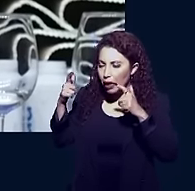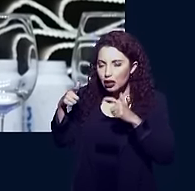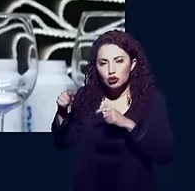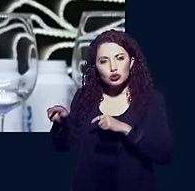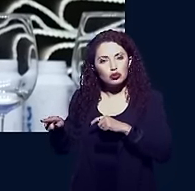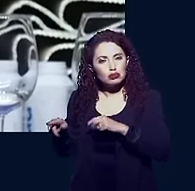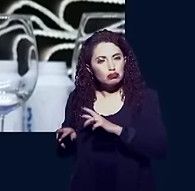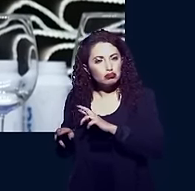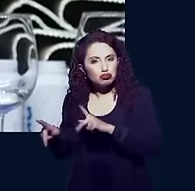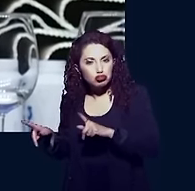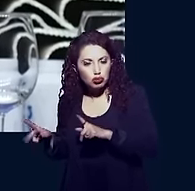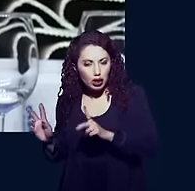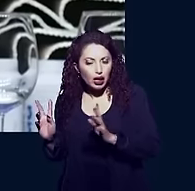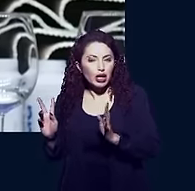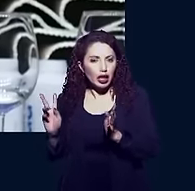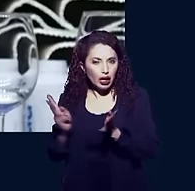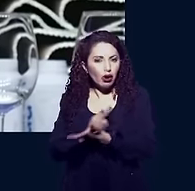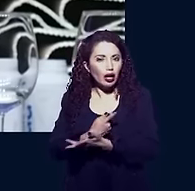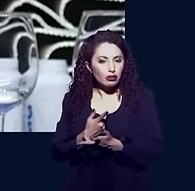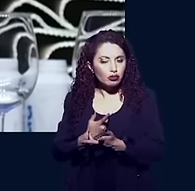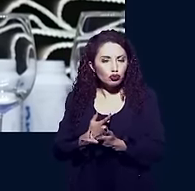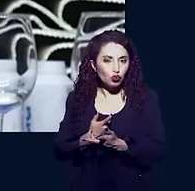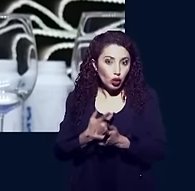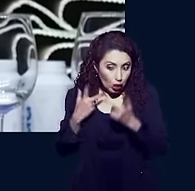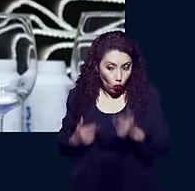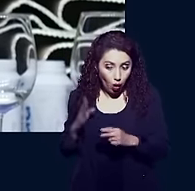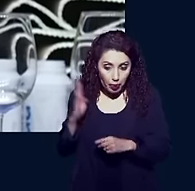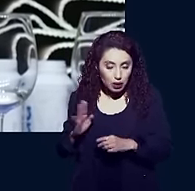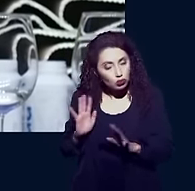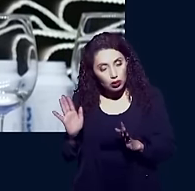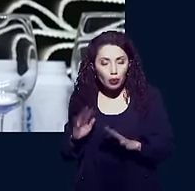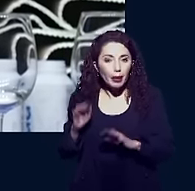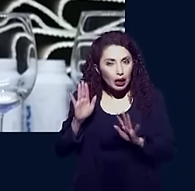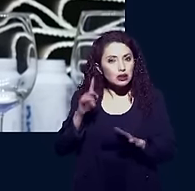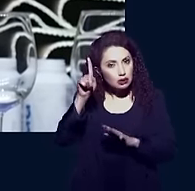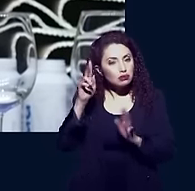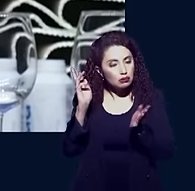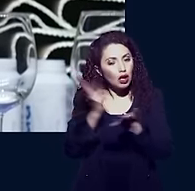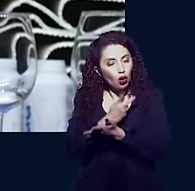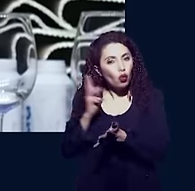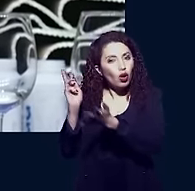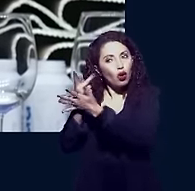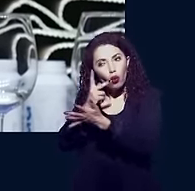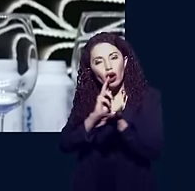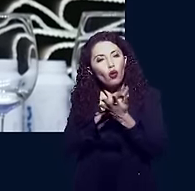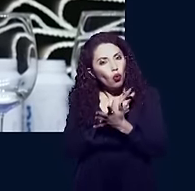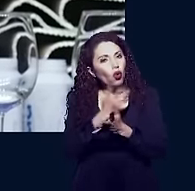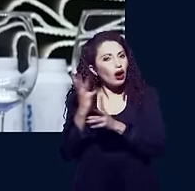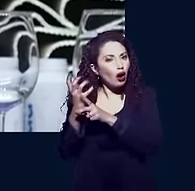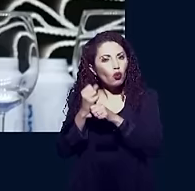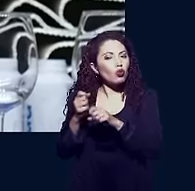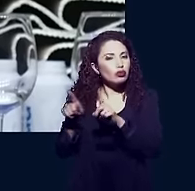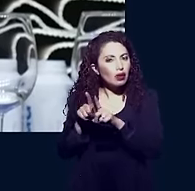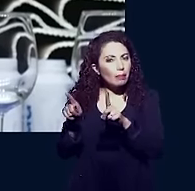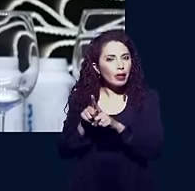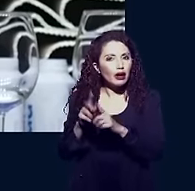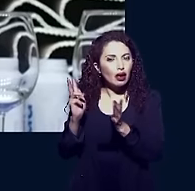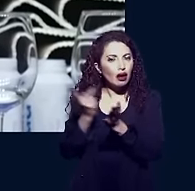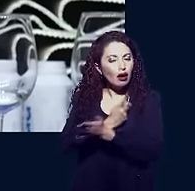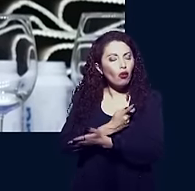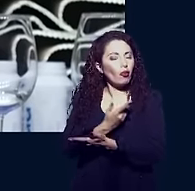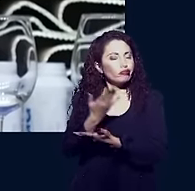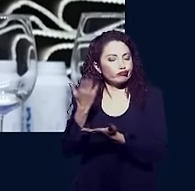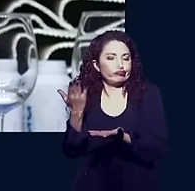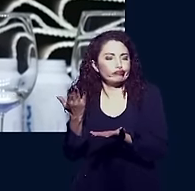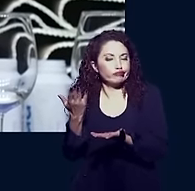a magnitude do erro foi o que teve no Brasil mas em quase todos tá acontecendo a mesma coisa o erro tá sendo para cima